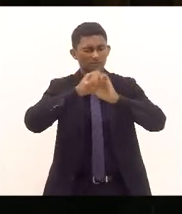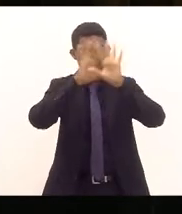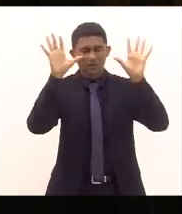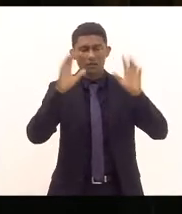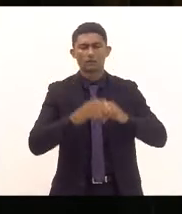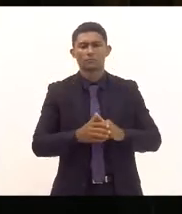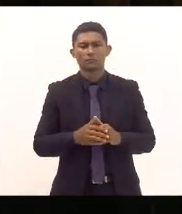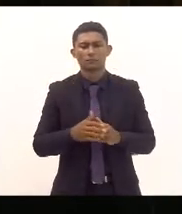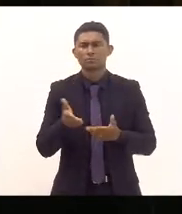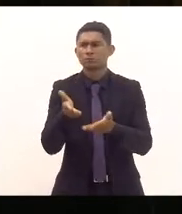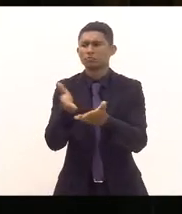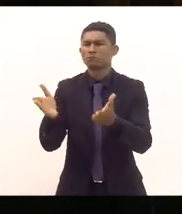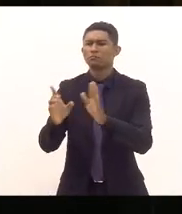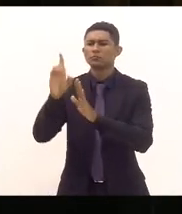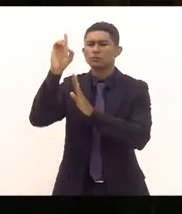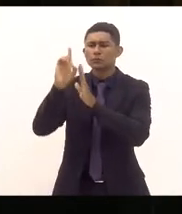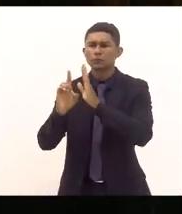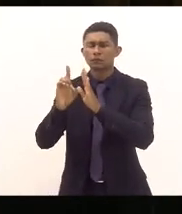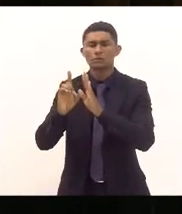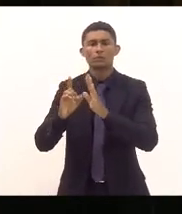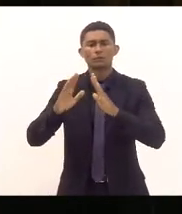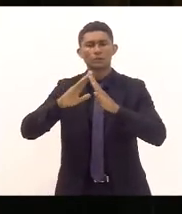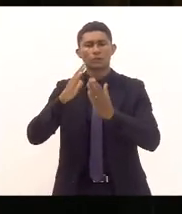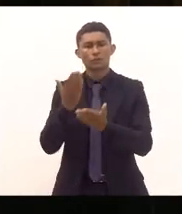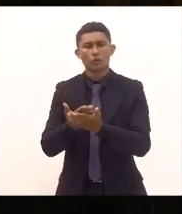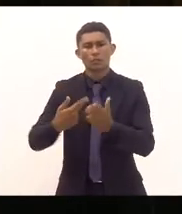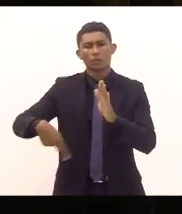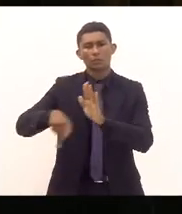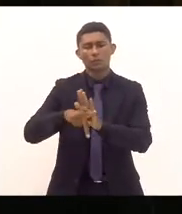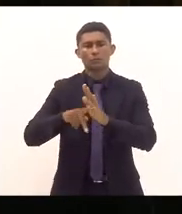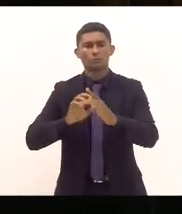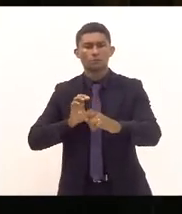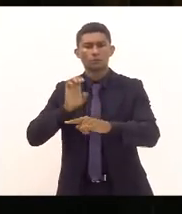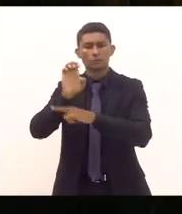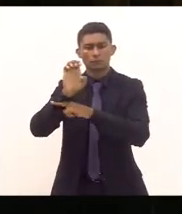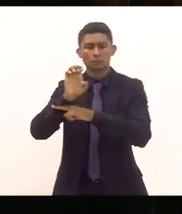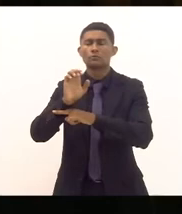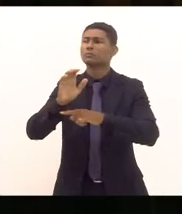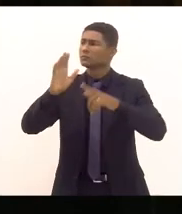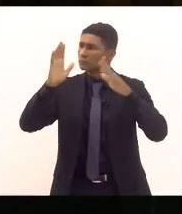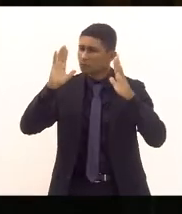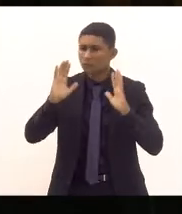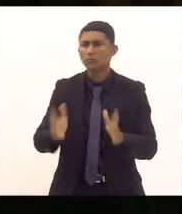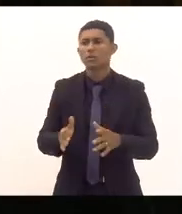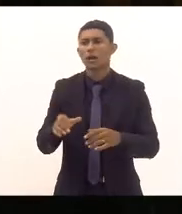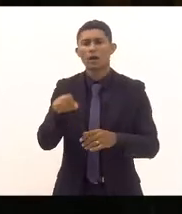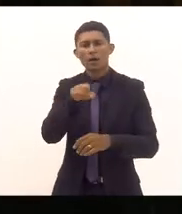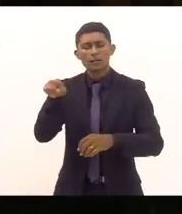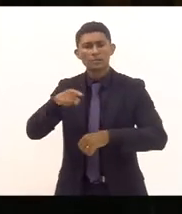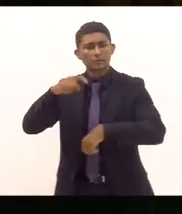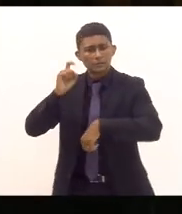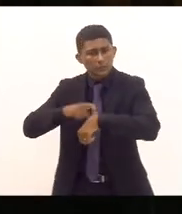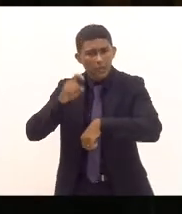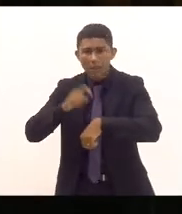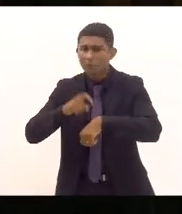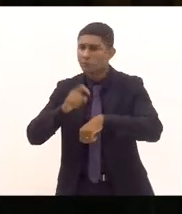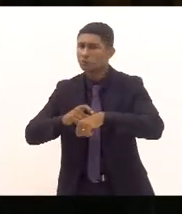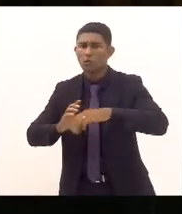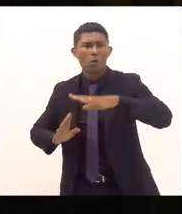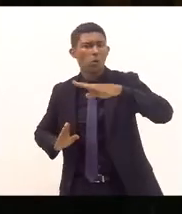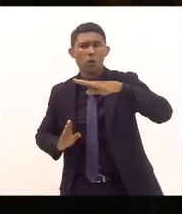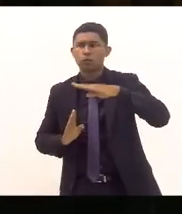e os mandatos dos diretores das escolas estaduais já ultrapassou em muito o tempo